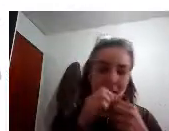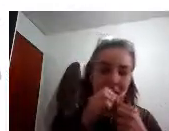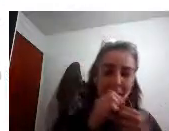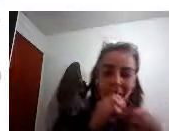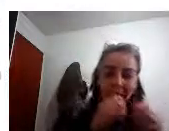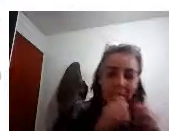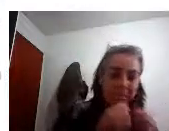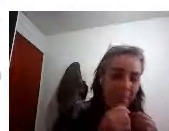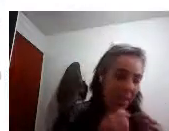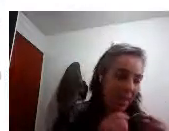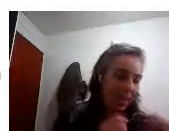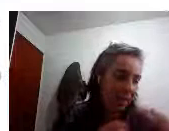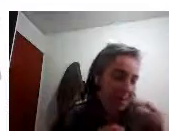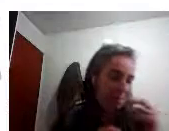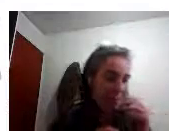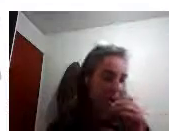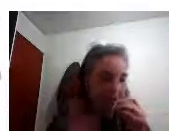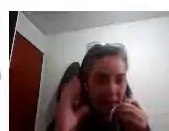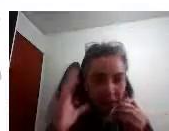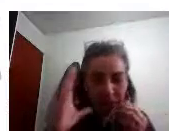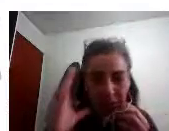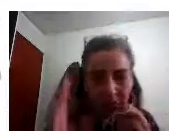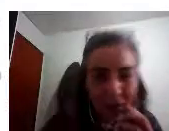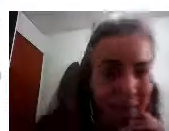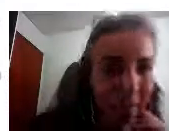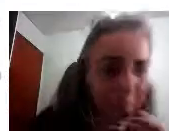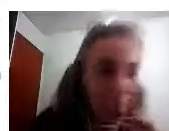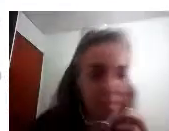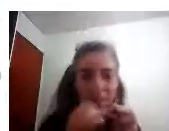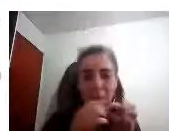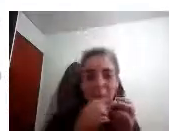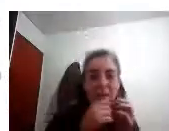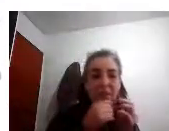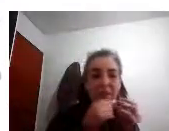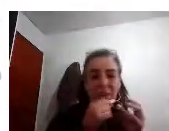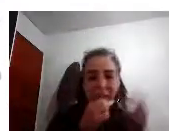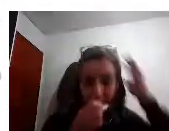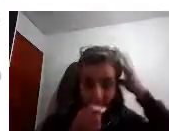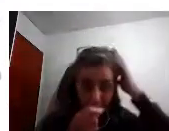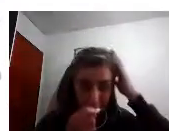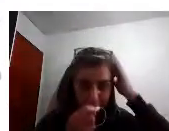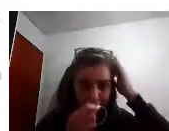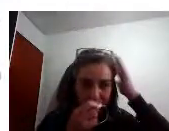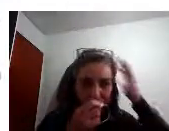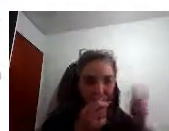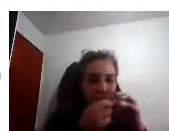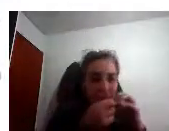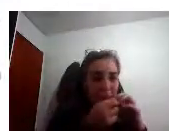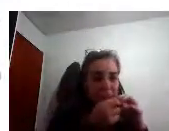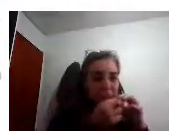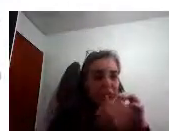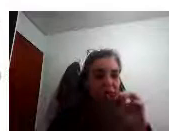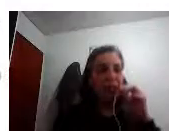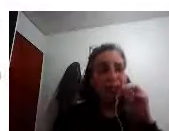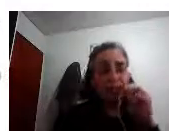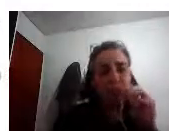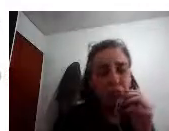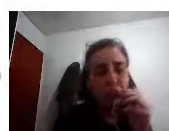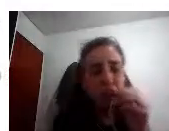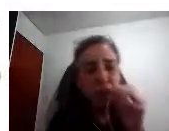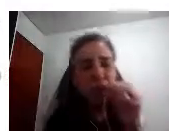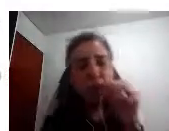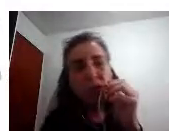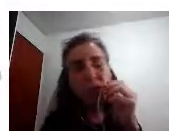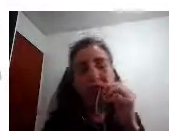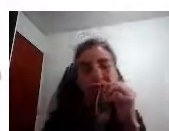Espero que tenha dado aí para dar uma descansada na cabeça, na mente, né? Apesar de que quase